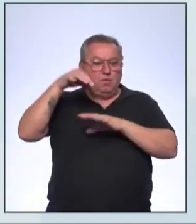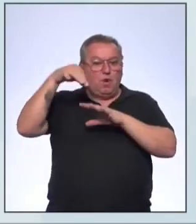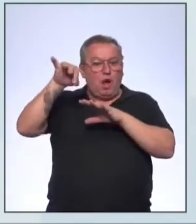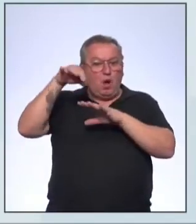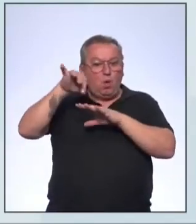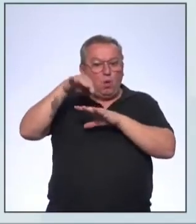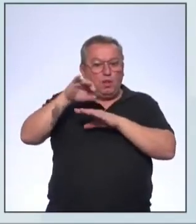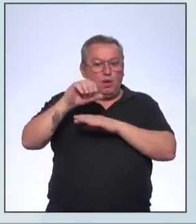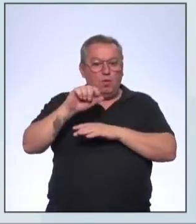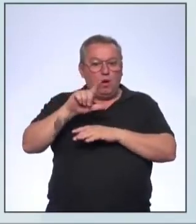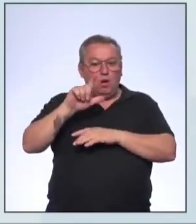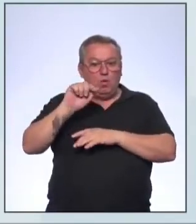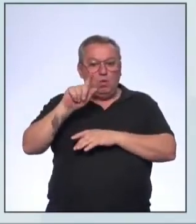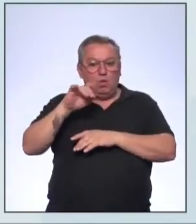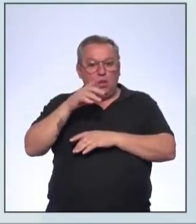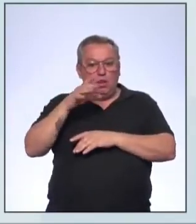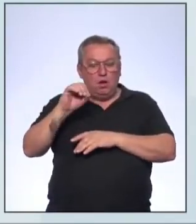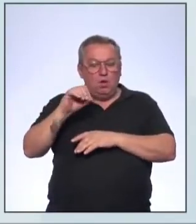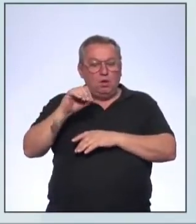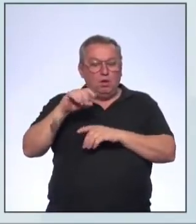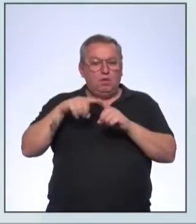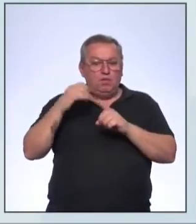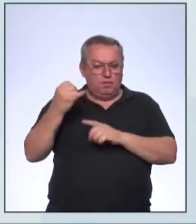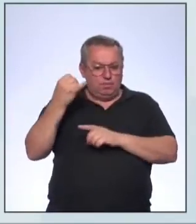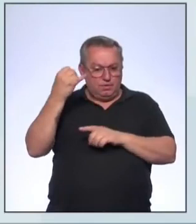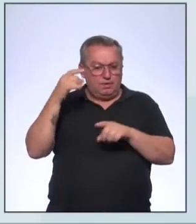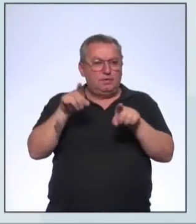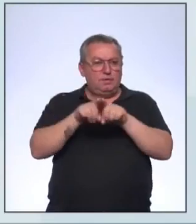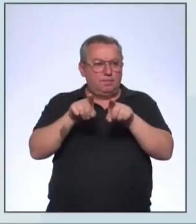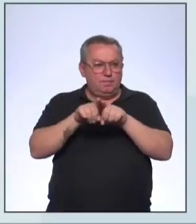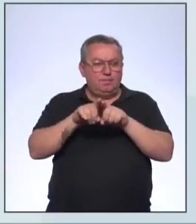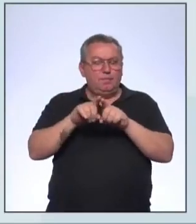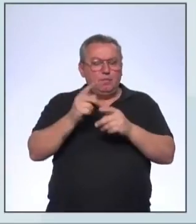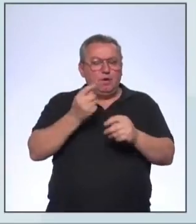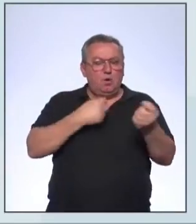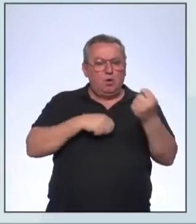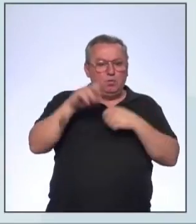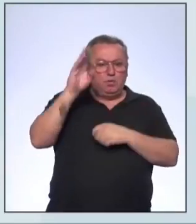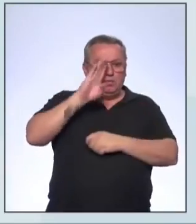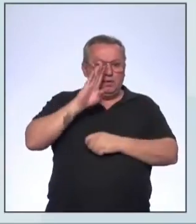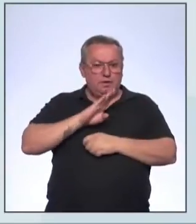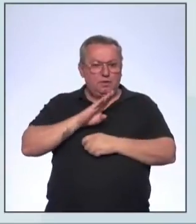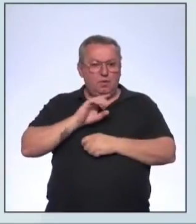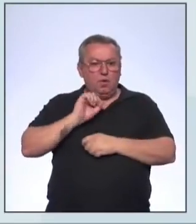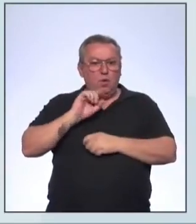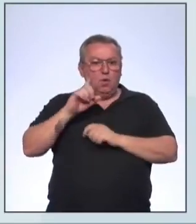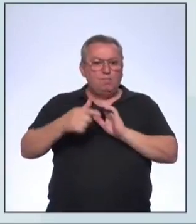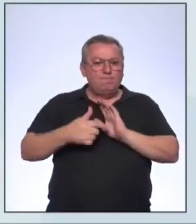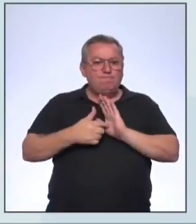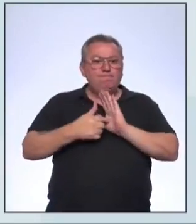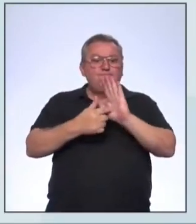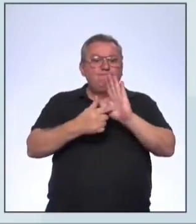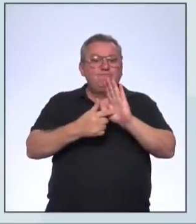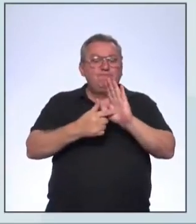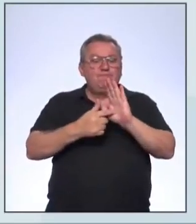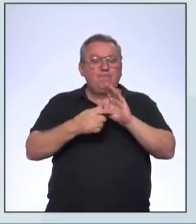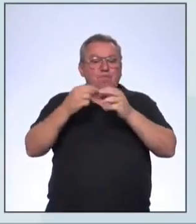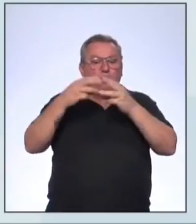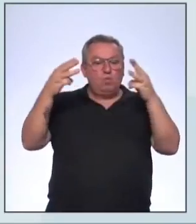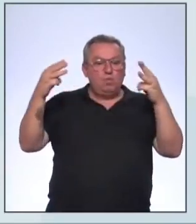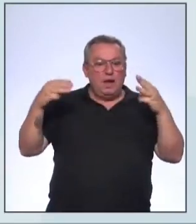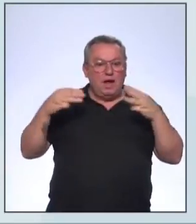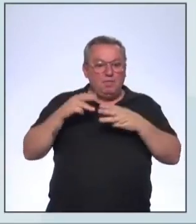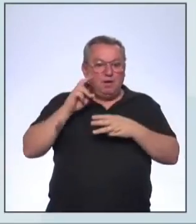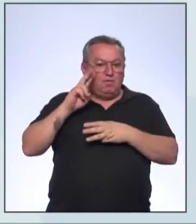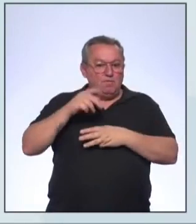né, que também foi importante, né, secundariamente, mas também foi importante para a economia do Brasil. O que destaca nesse mapa, que nós não vimos nos